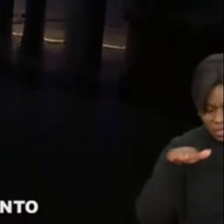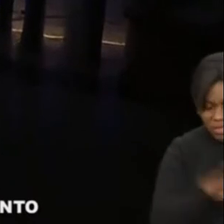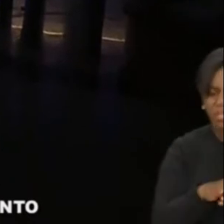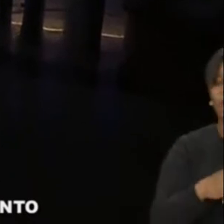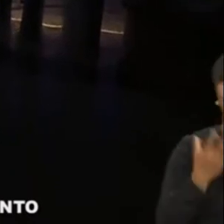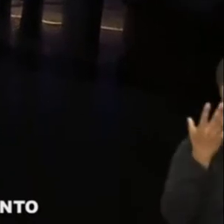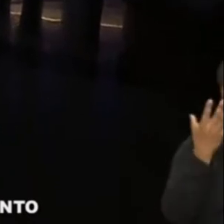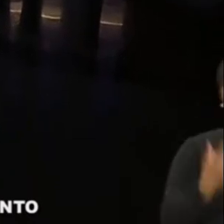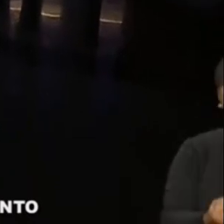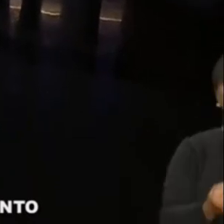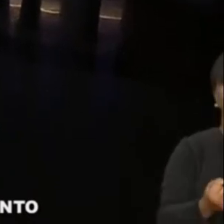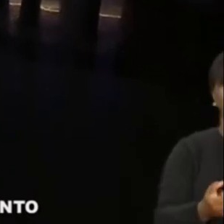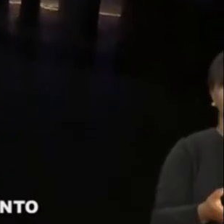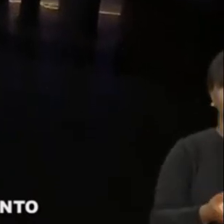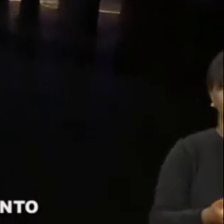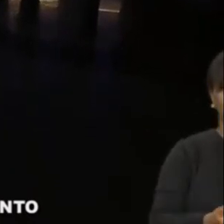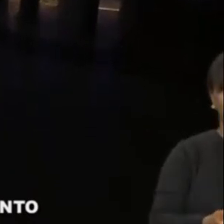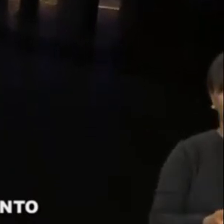aceite,